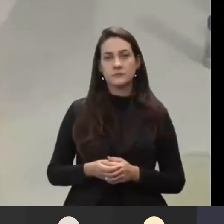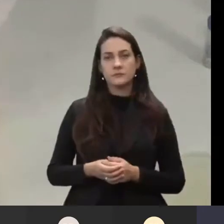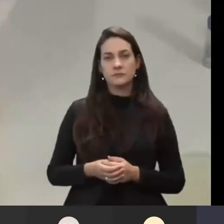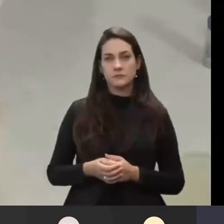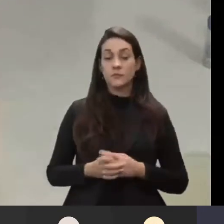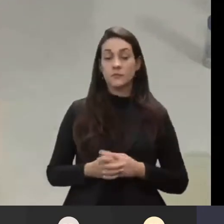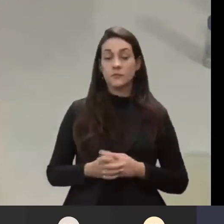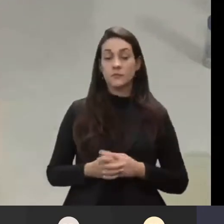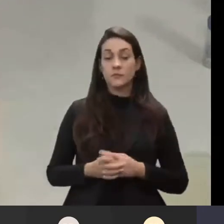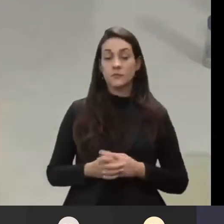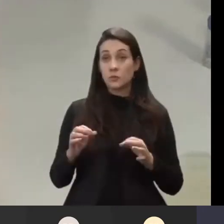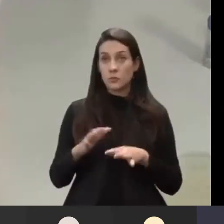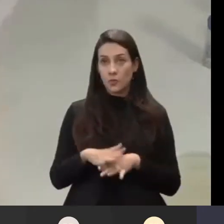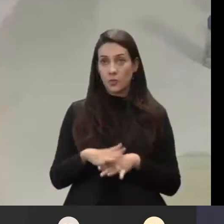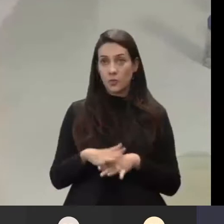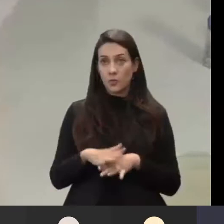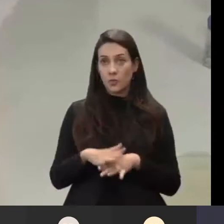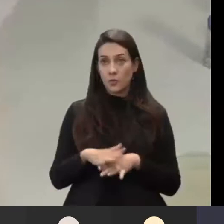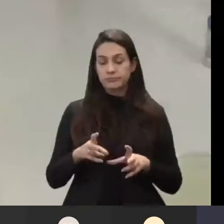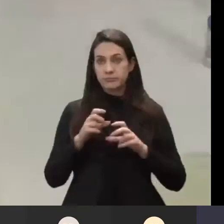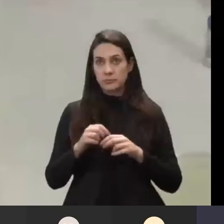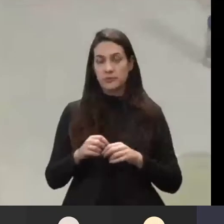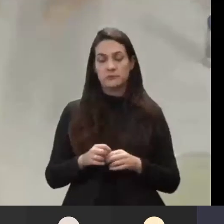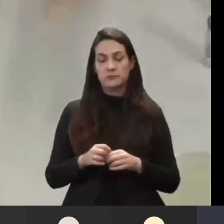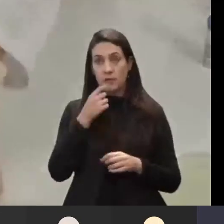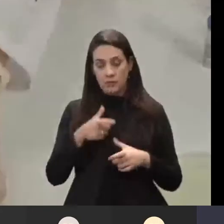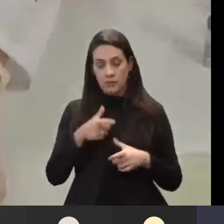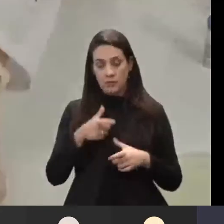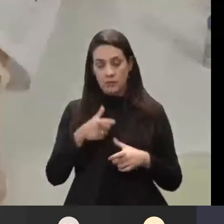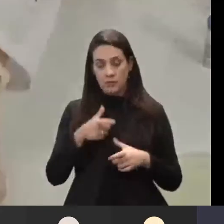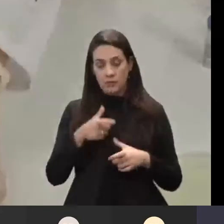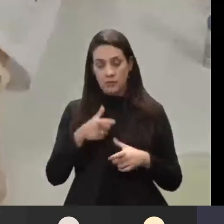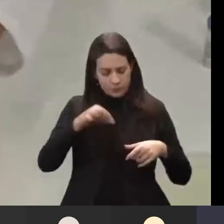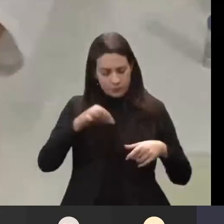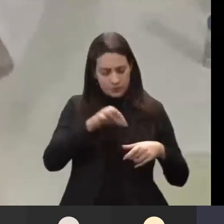Verifique ao final se todos os antibióticos estão bem aderidos à placa.